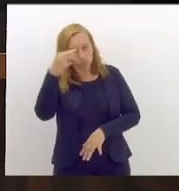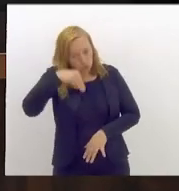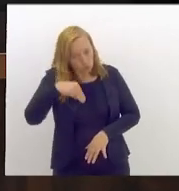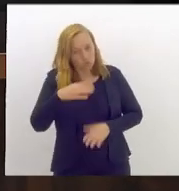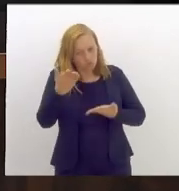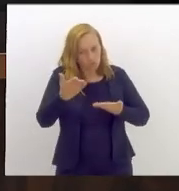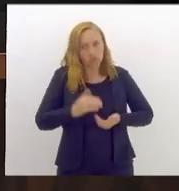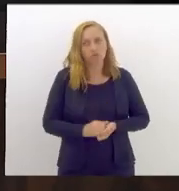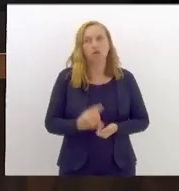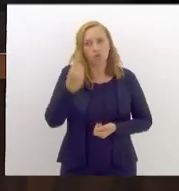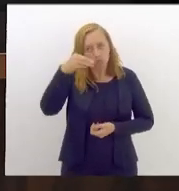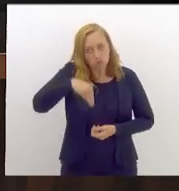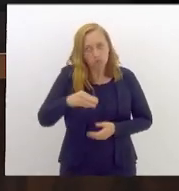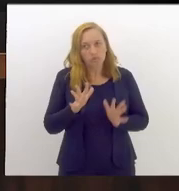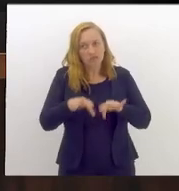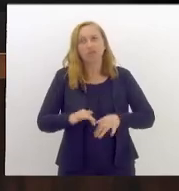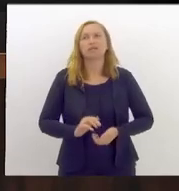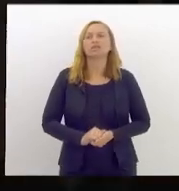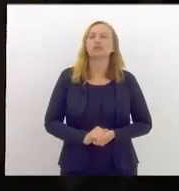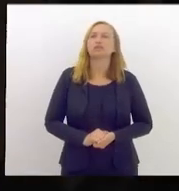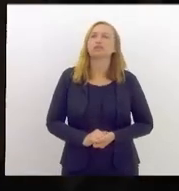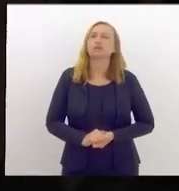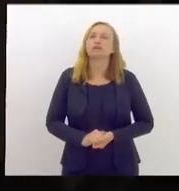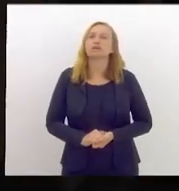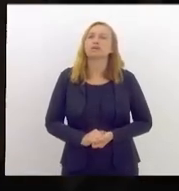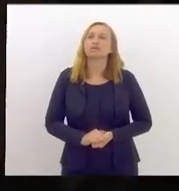por favor um minuto para concluir